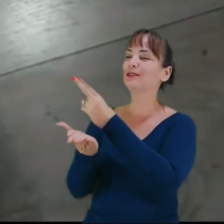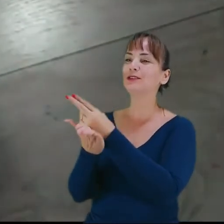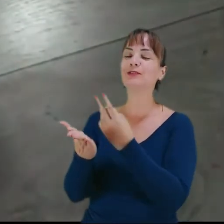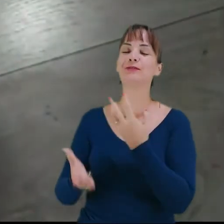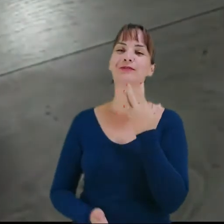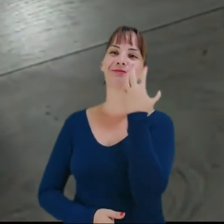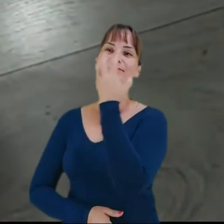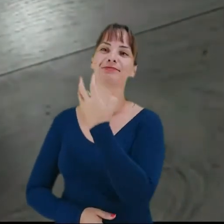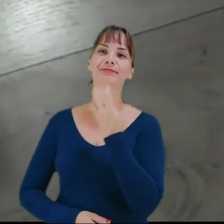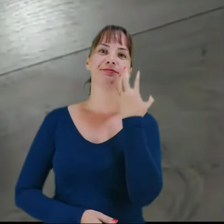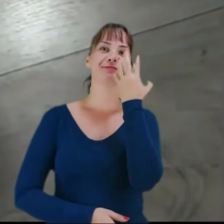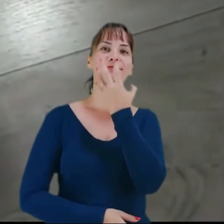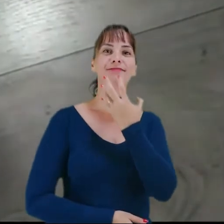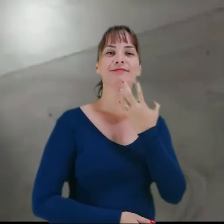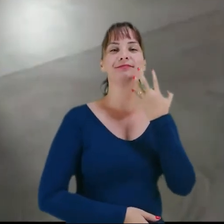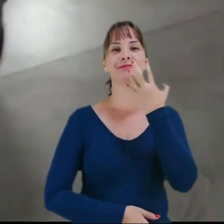cantarolar.